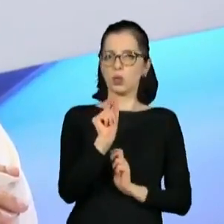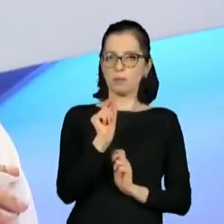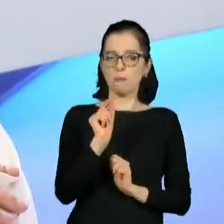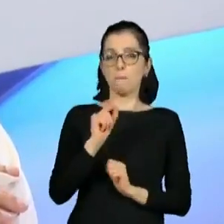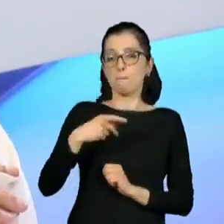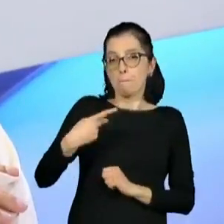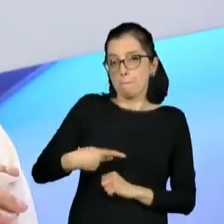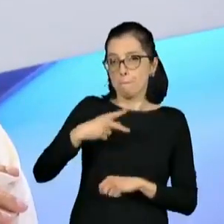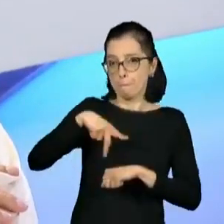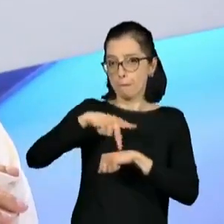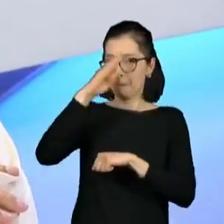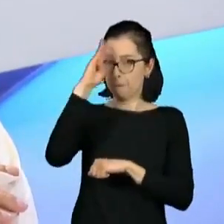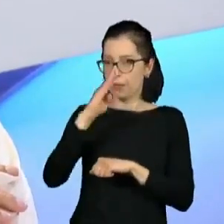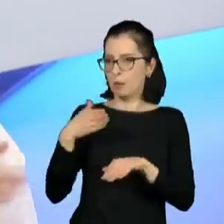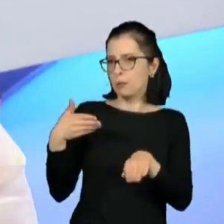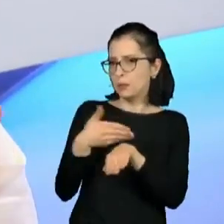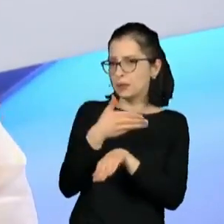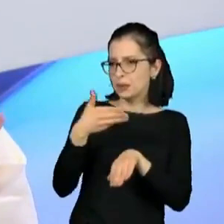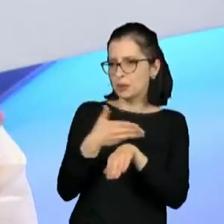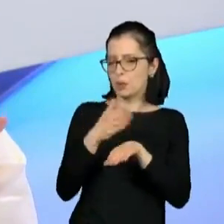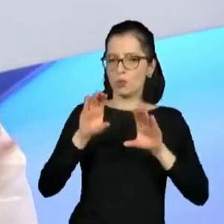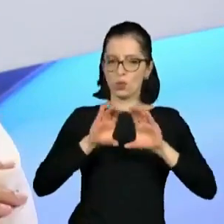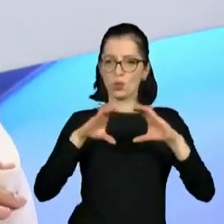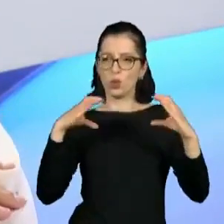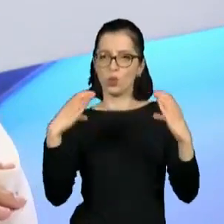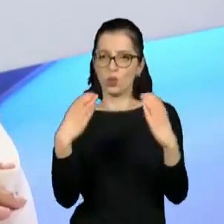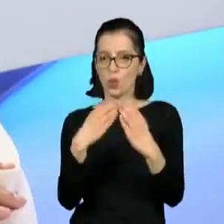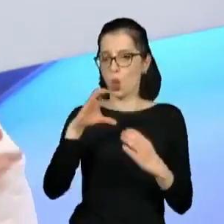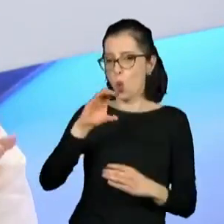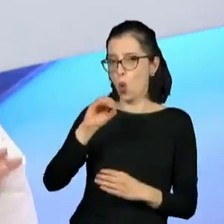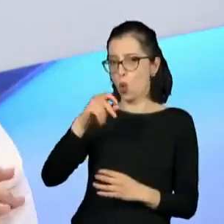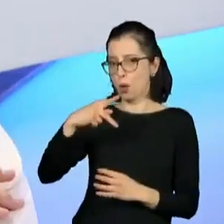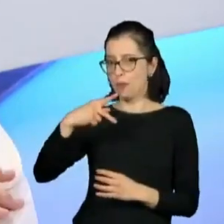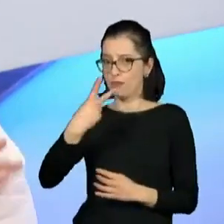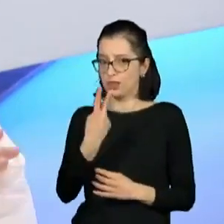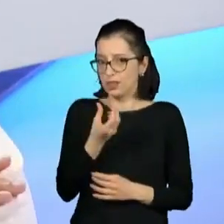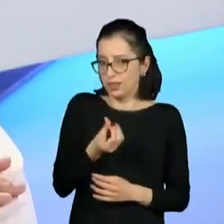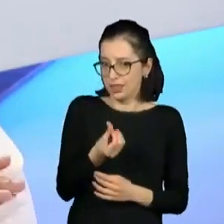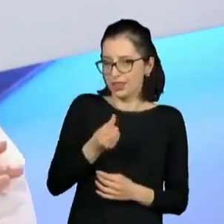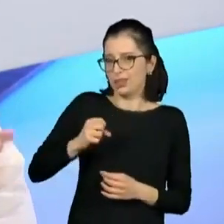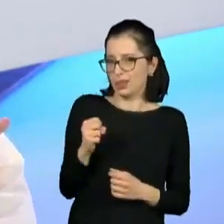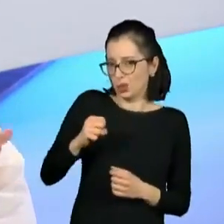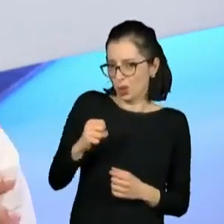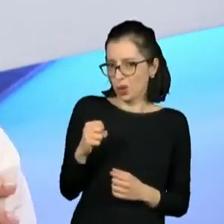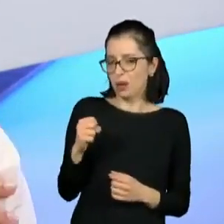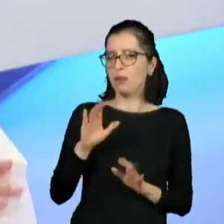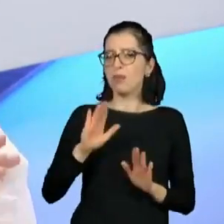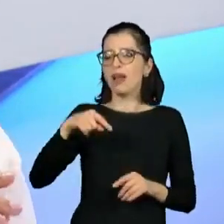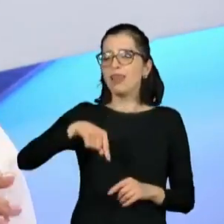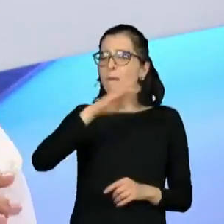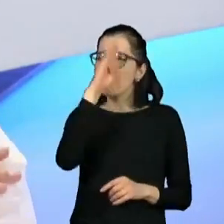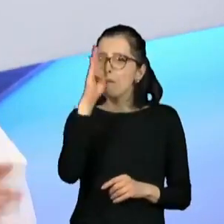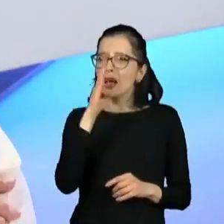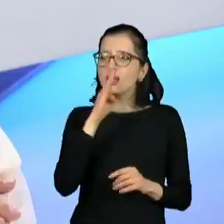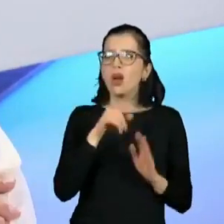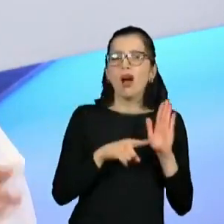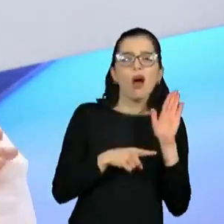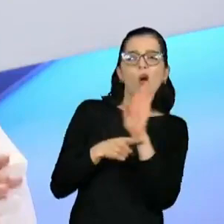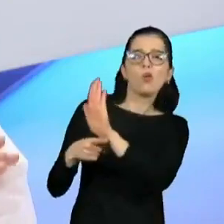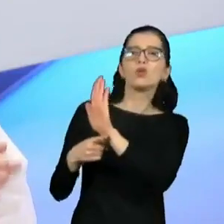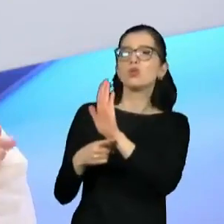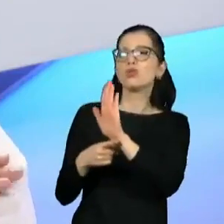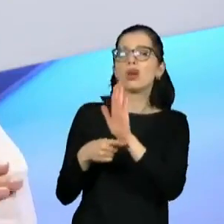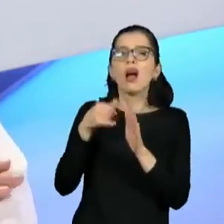do Brasil na conferência de Glasgow é a contribuição mais importante que o Brasil pode dar para controlar as emissões